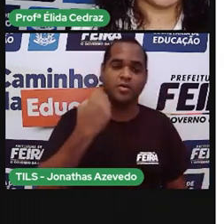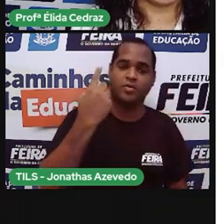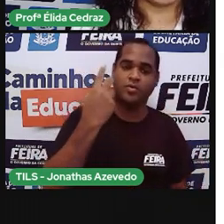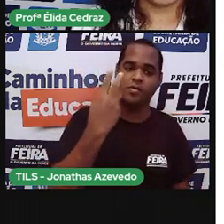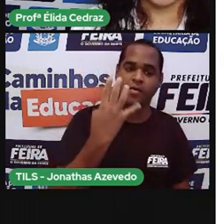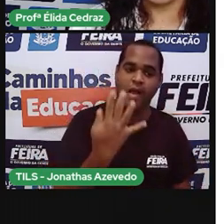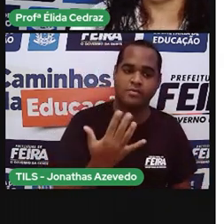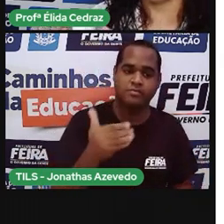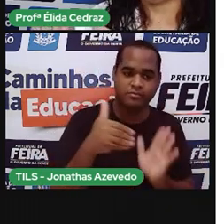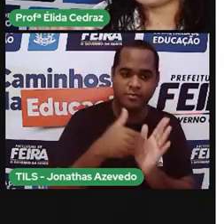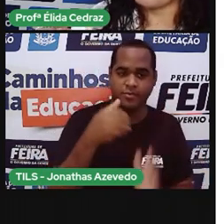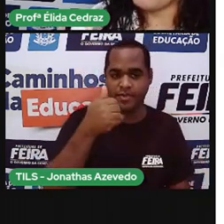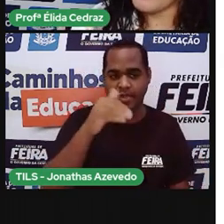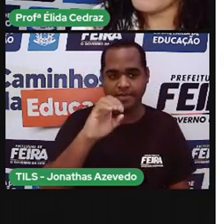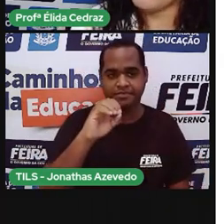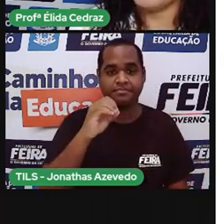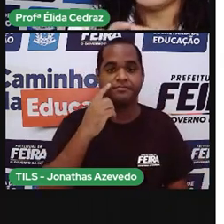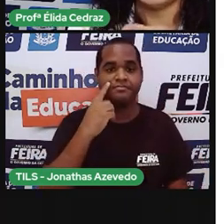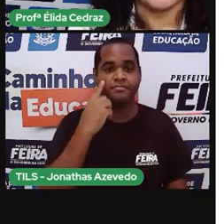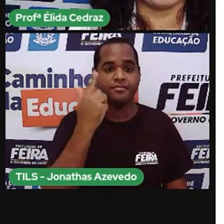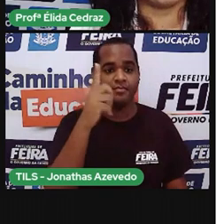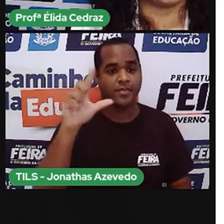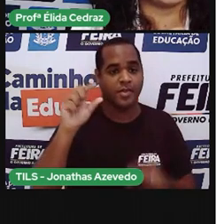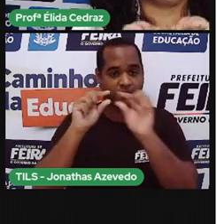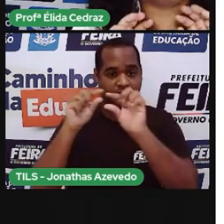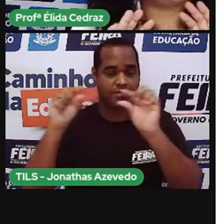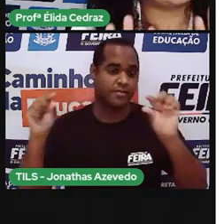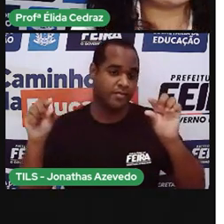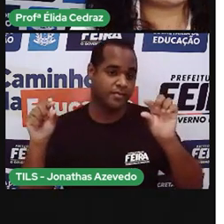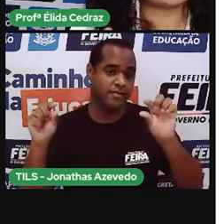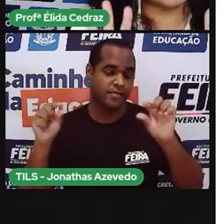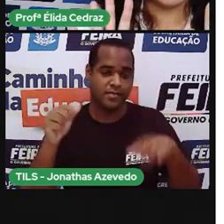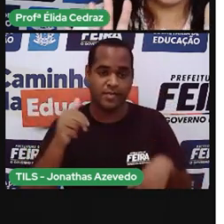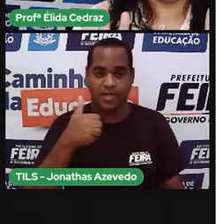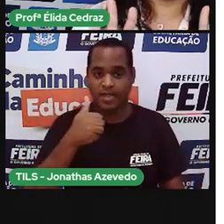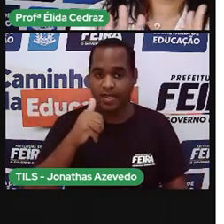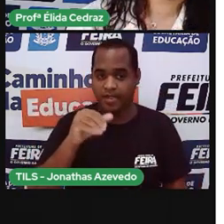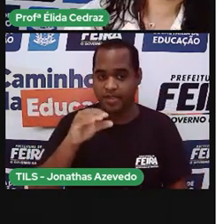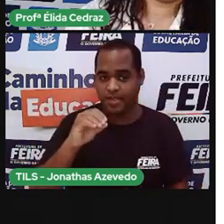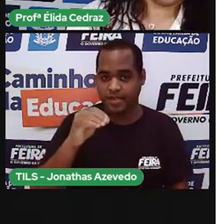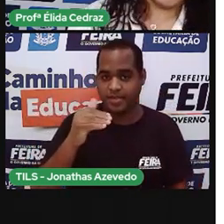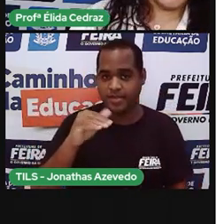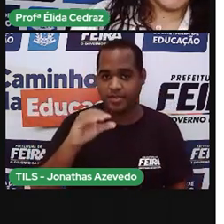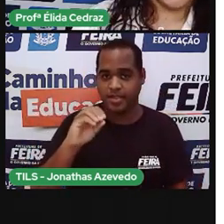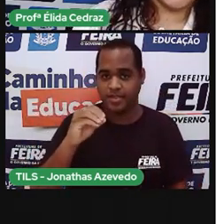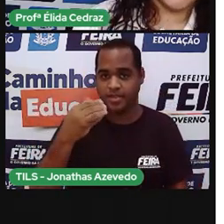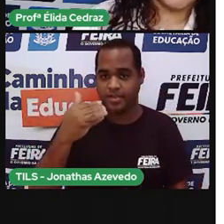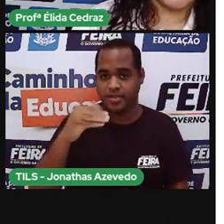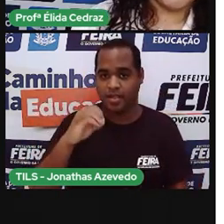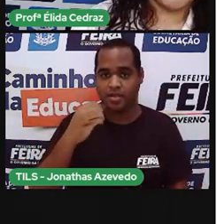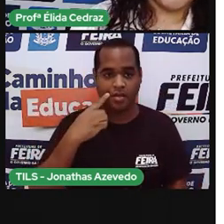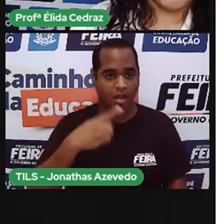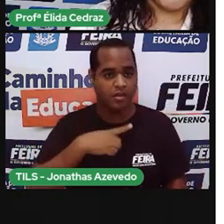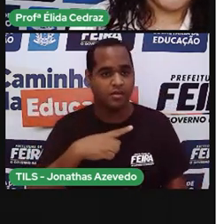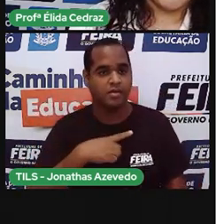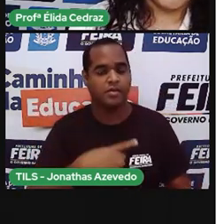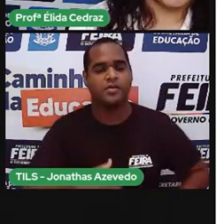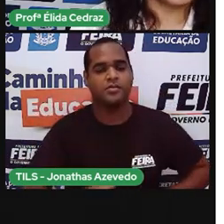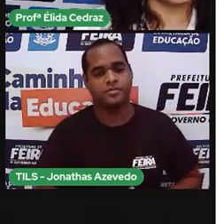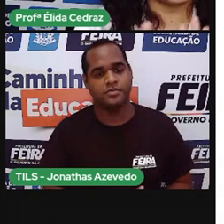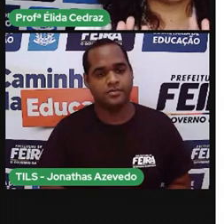1 a 10 por que ao Lago a pro tendem instrumentos musicais